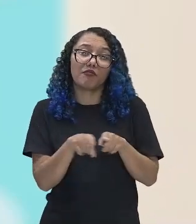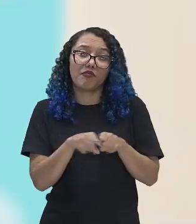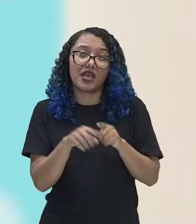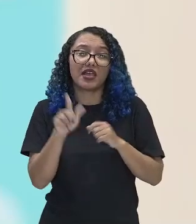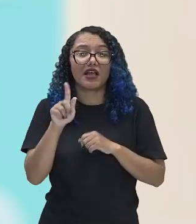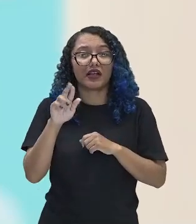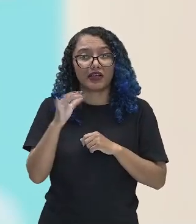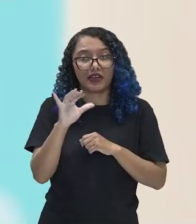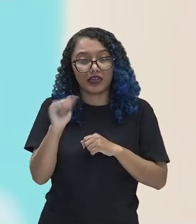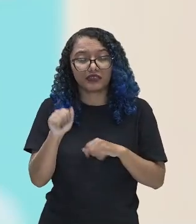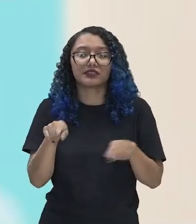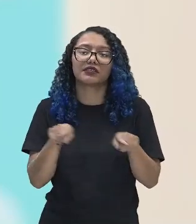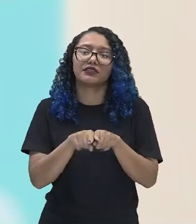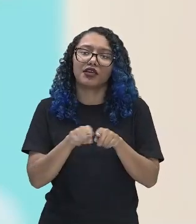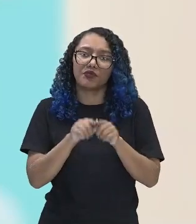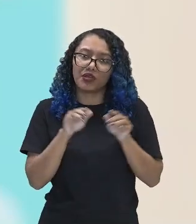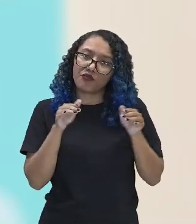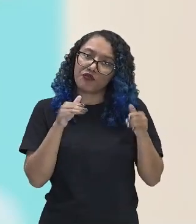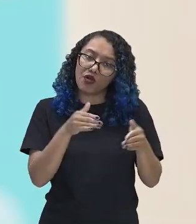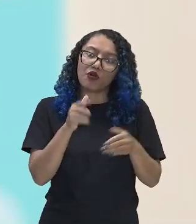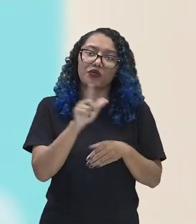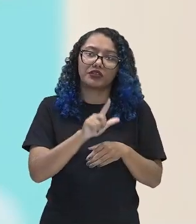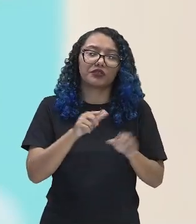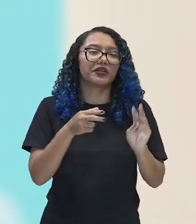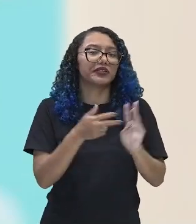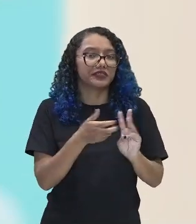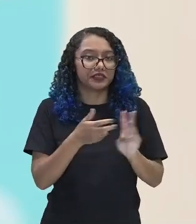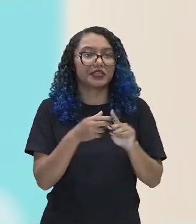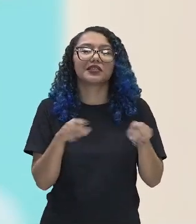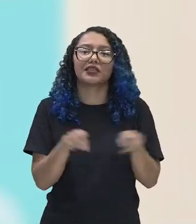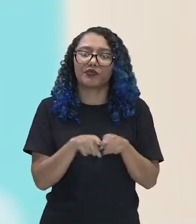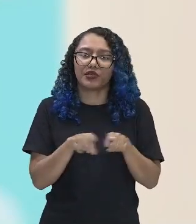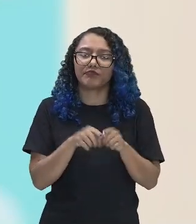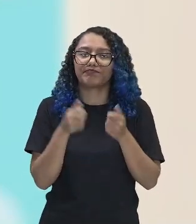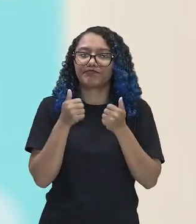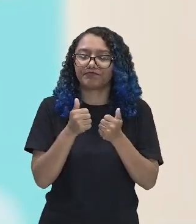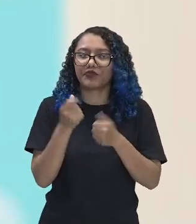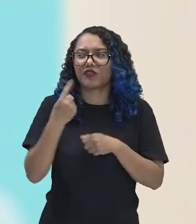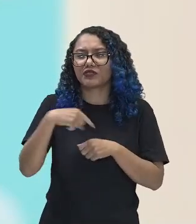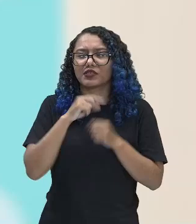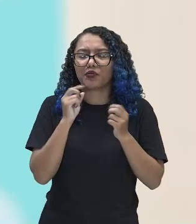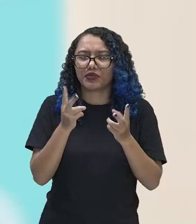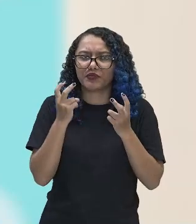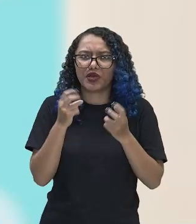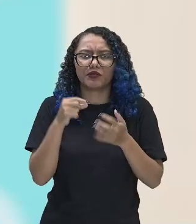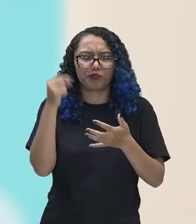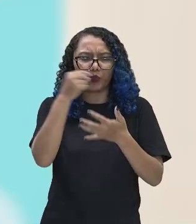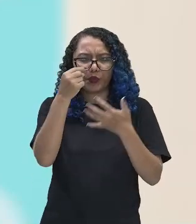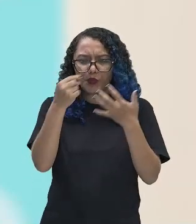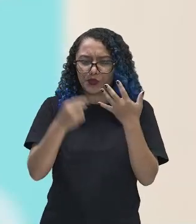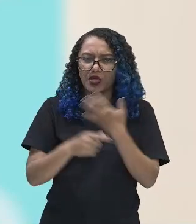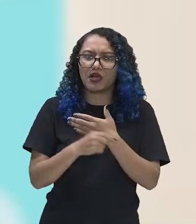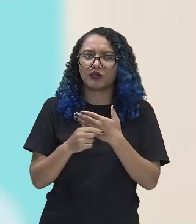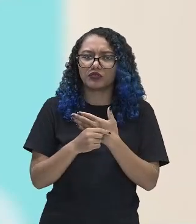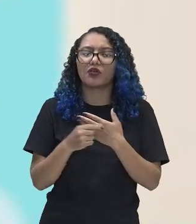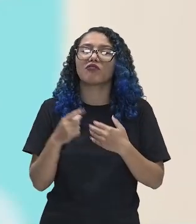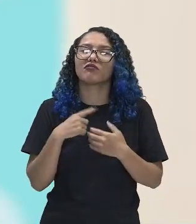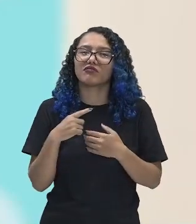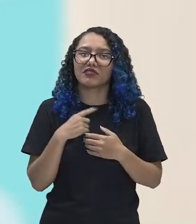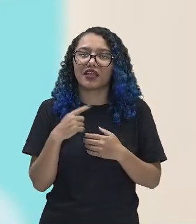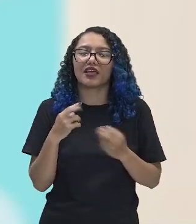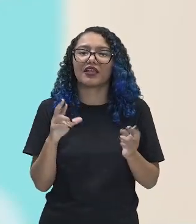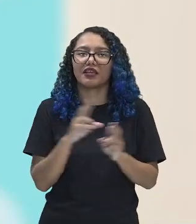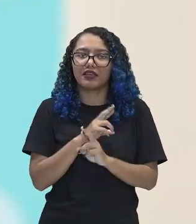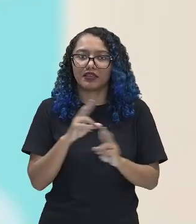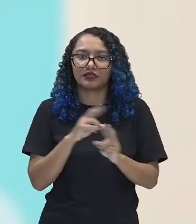volta aí para a questão mesmo da literatura indígena, beleza? Então, se vocês perceberem, tudo que eles fazem tem uma relação